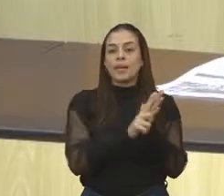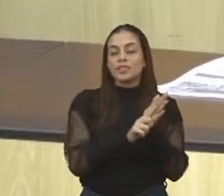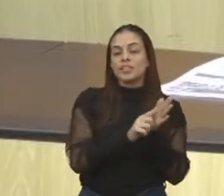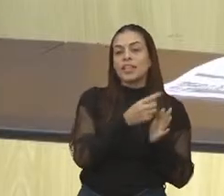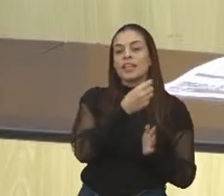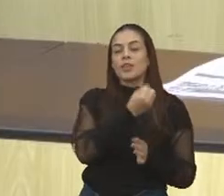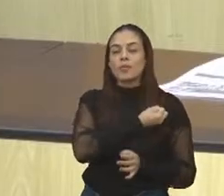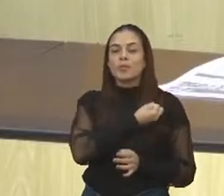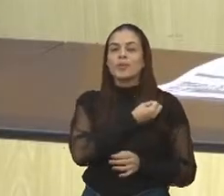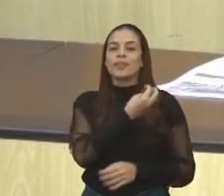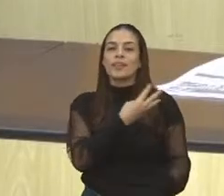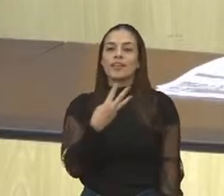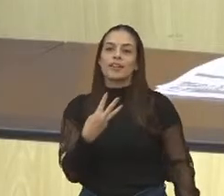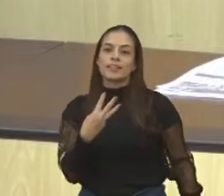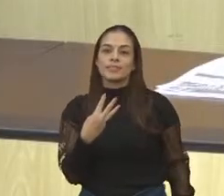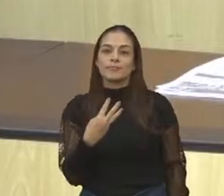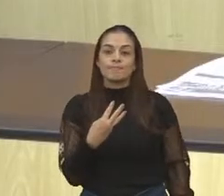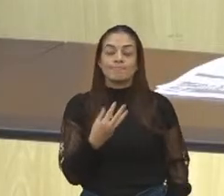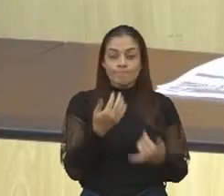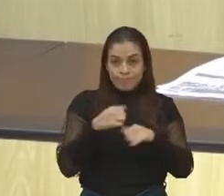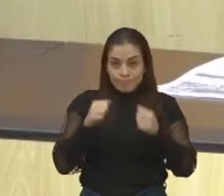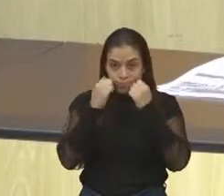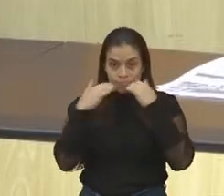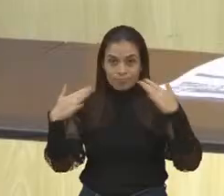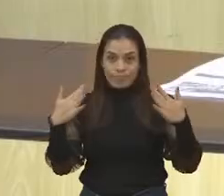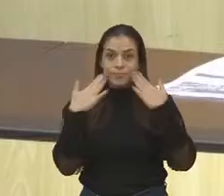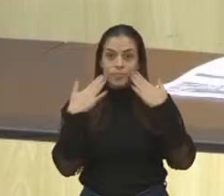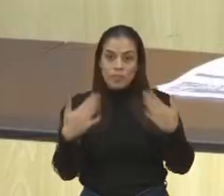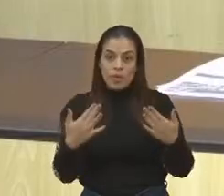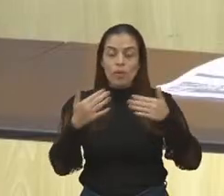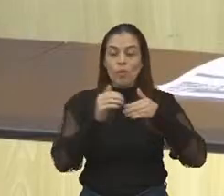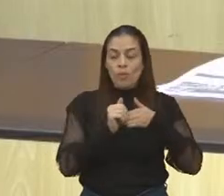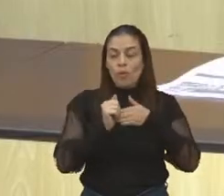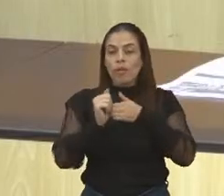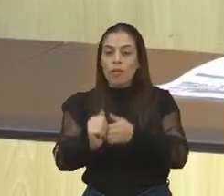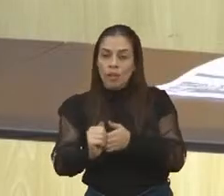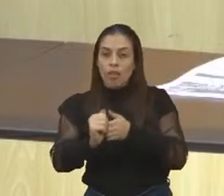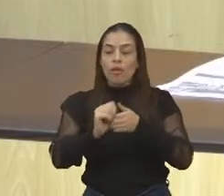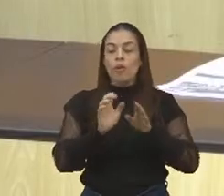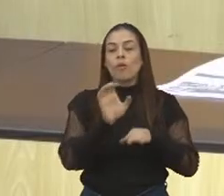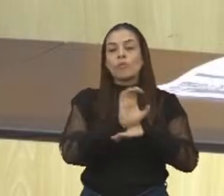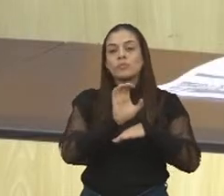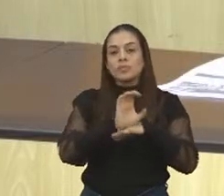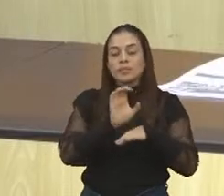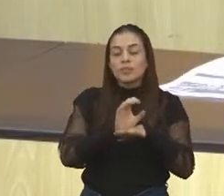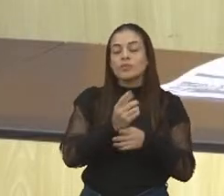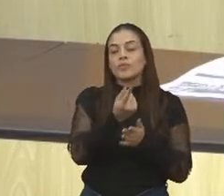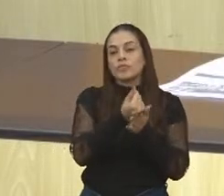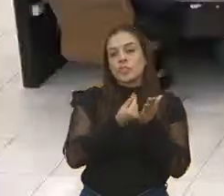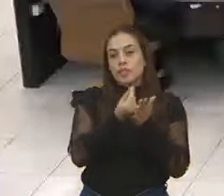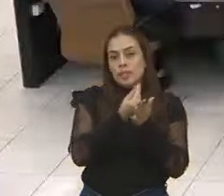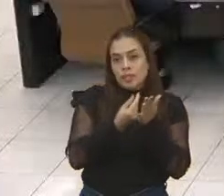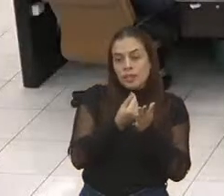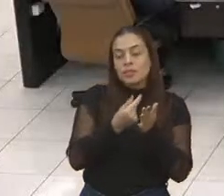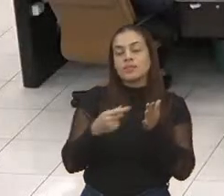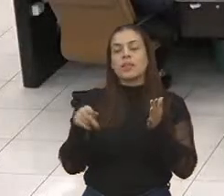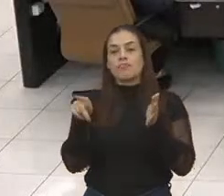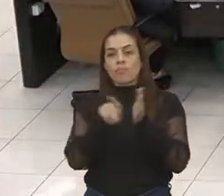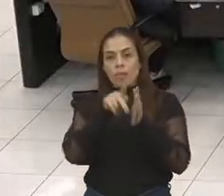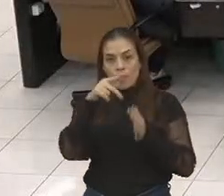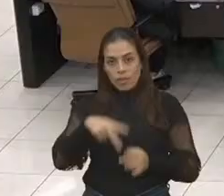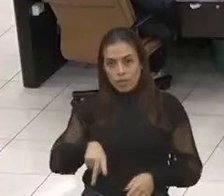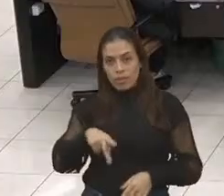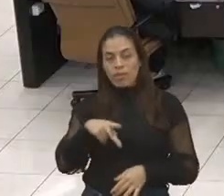33. Registro que a audiência pública é conduzida pela Comissão de Finanças Permanente e Orçamento desta Casa,